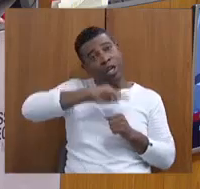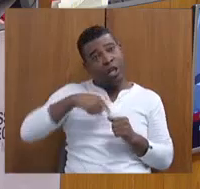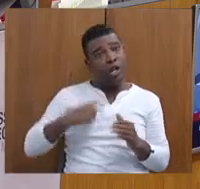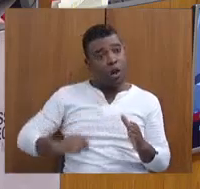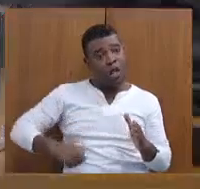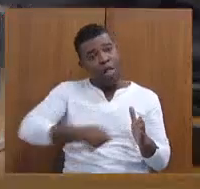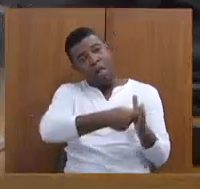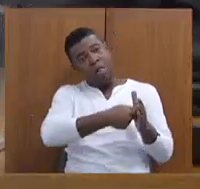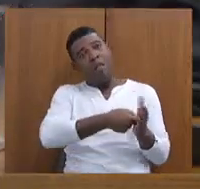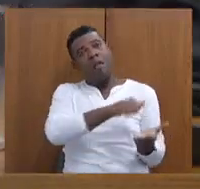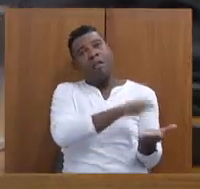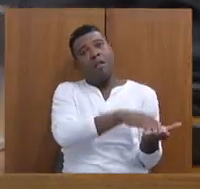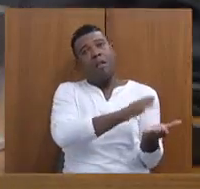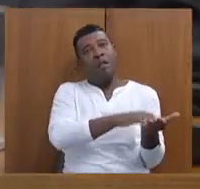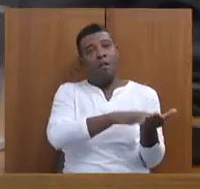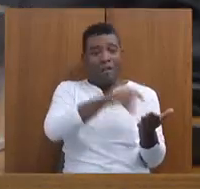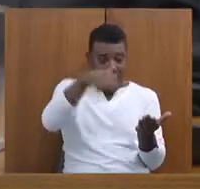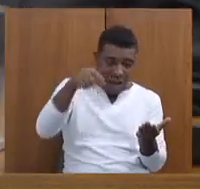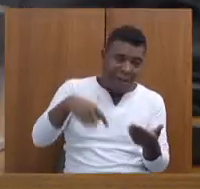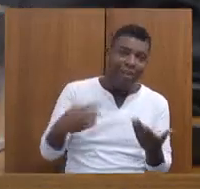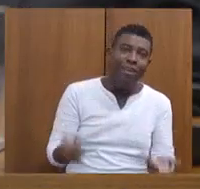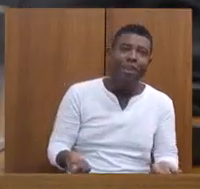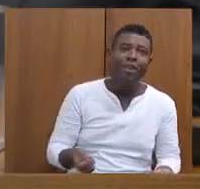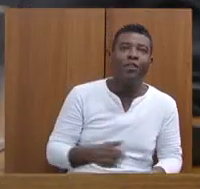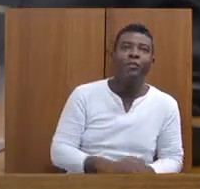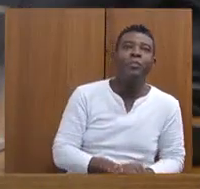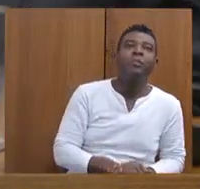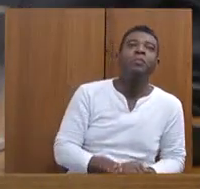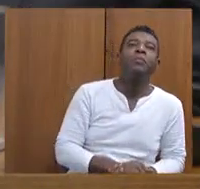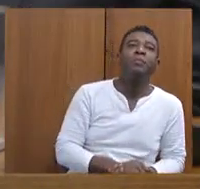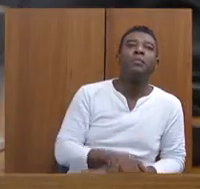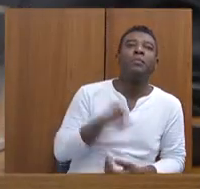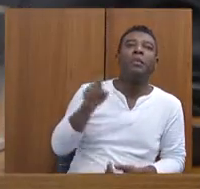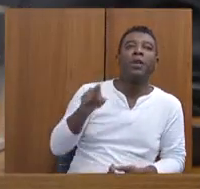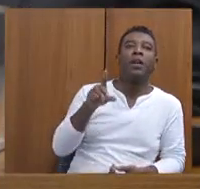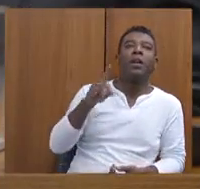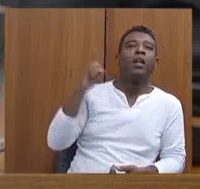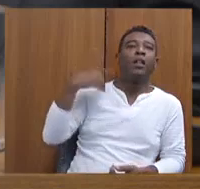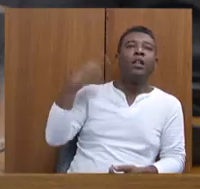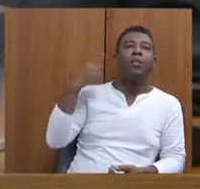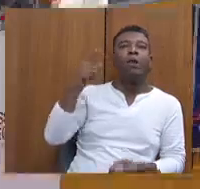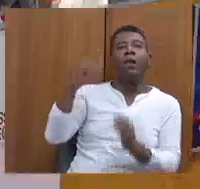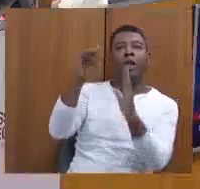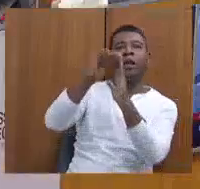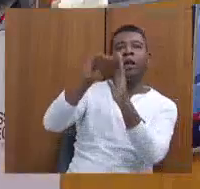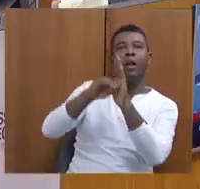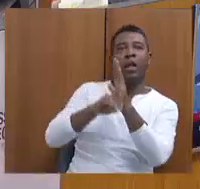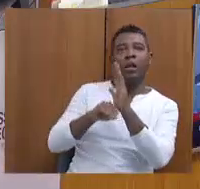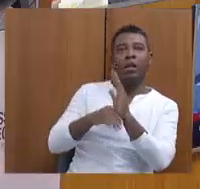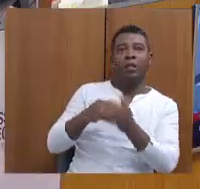com a palavra Deputado Júnior dentro da ordem dos escritos